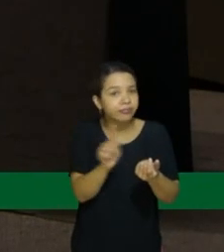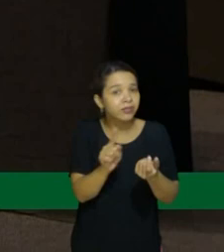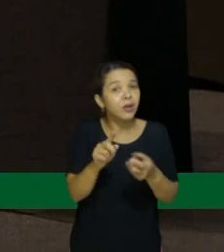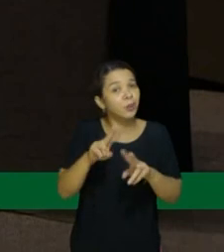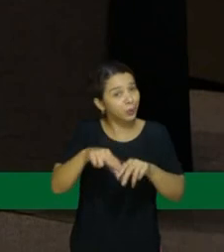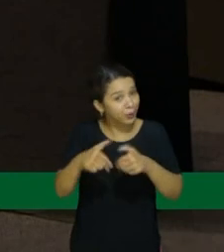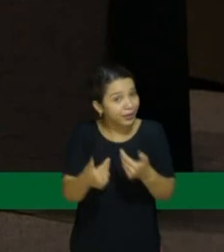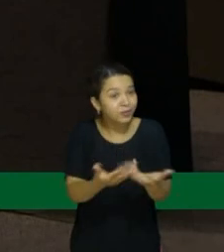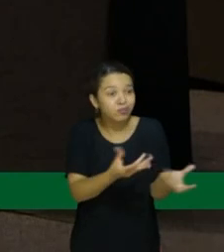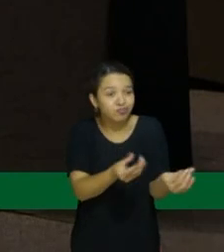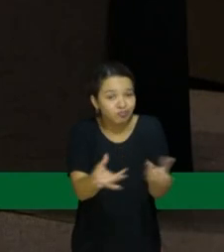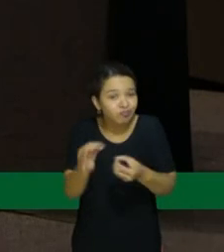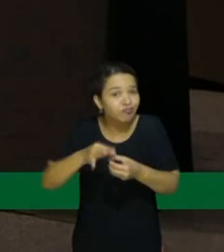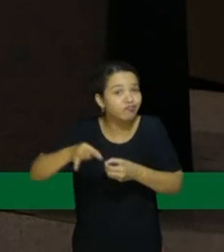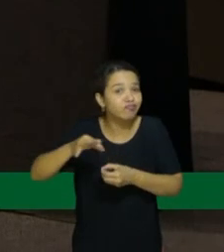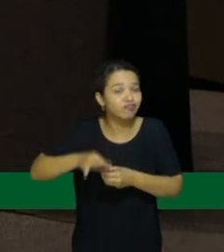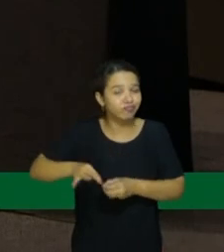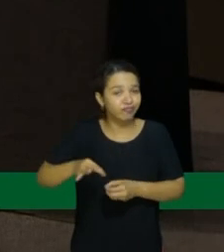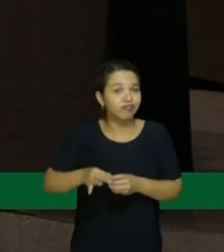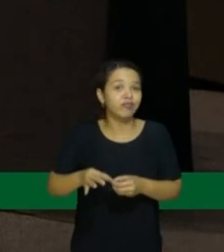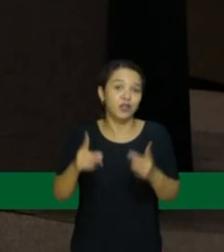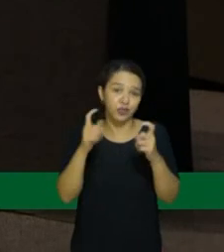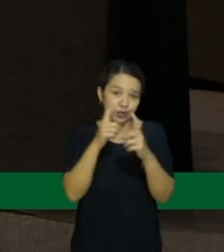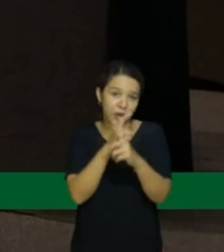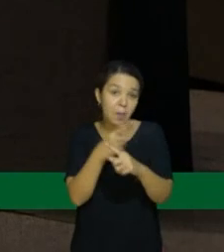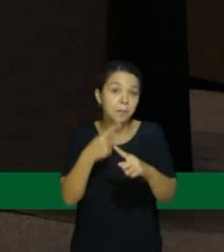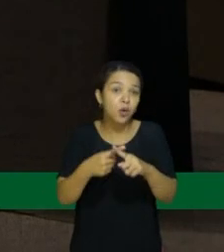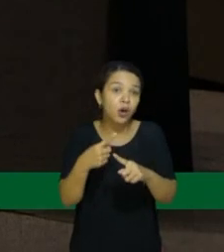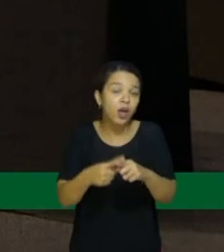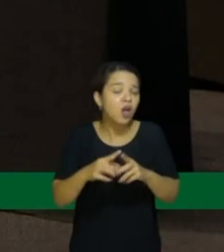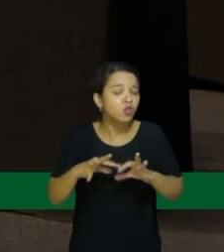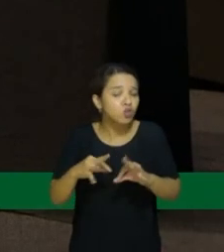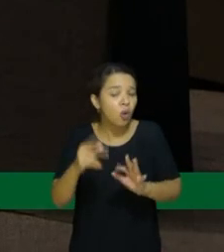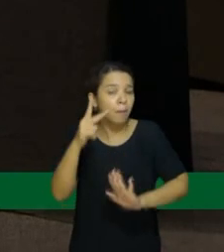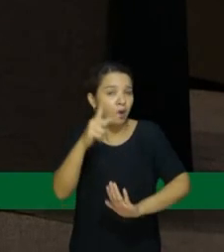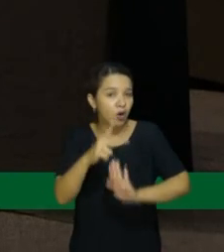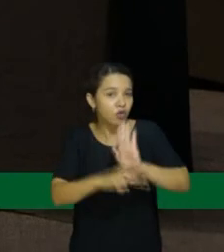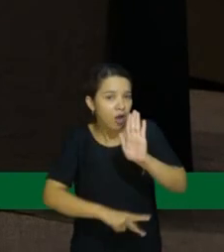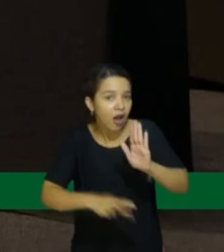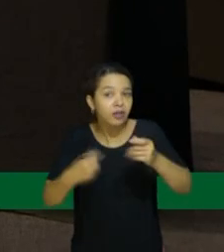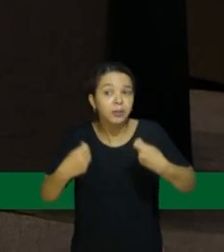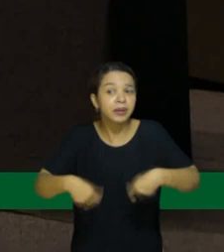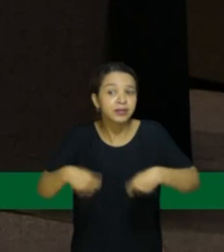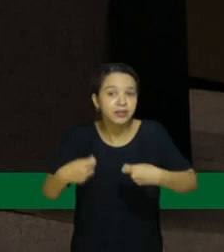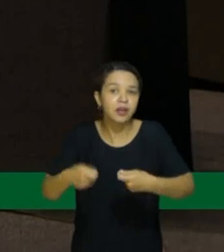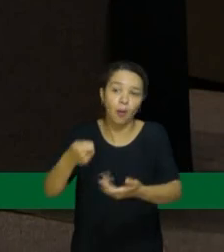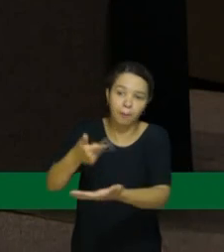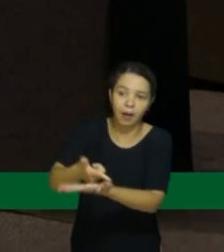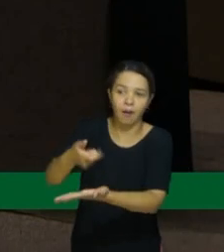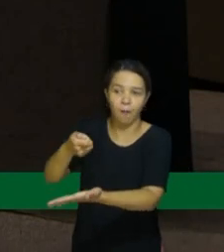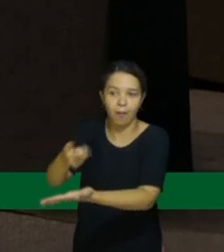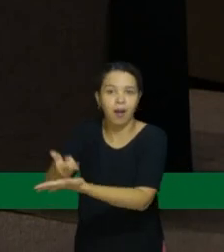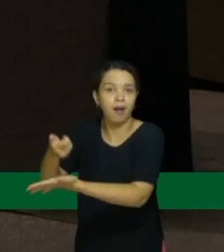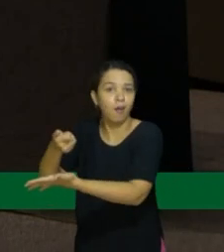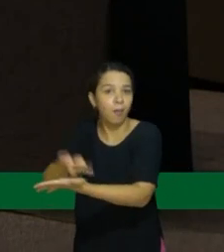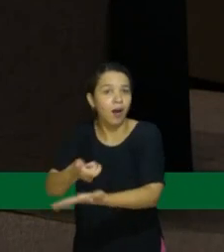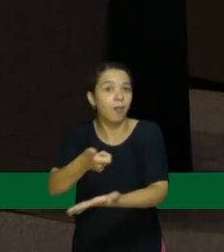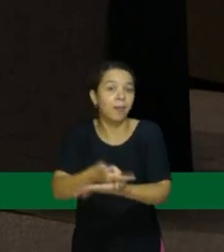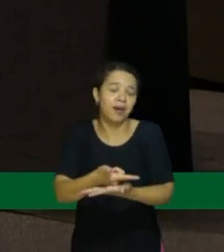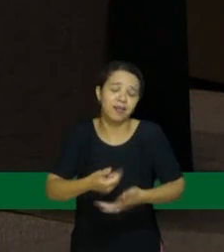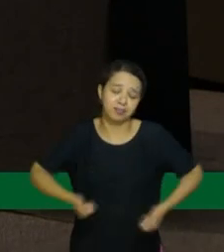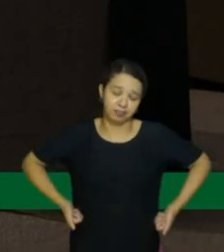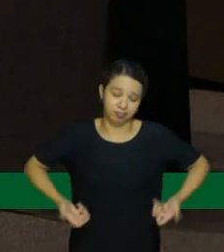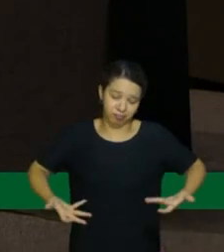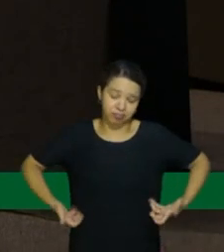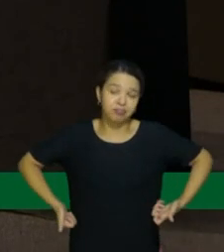Porque tudo que se vem de projeto é projeto para aquisição aquisição e o consumo fica